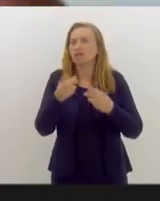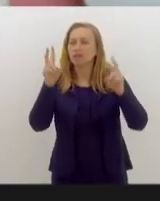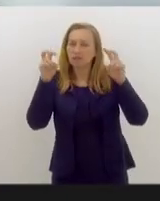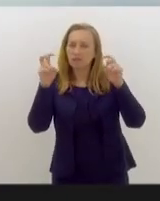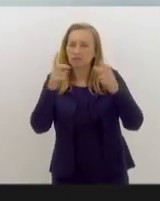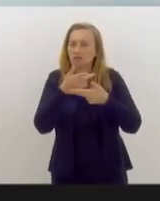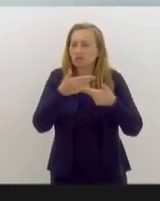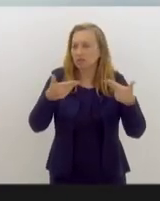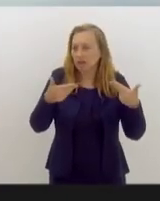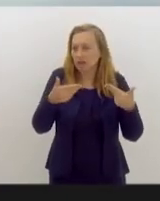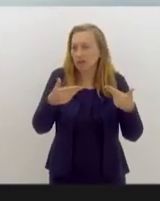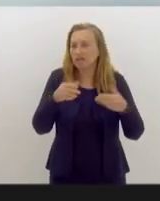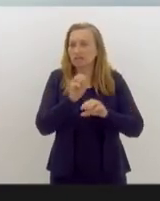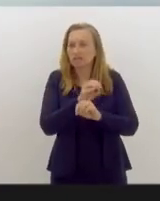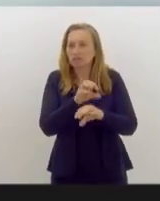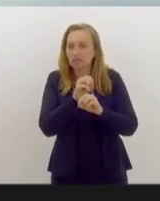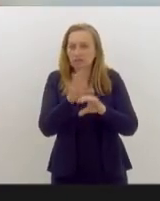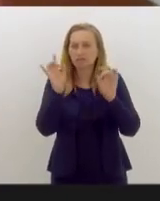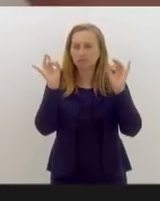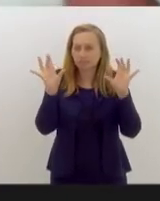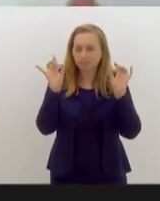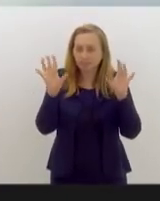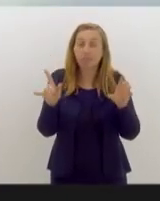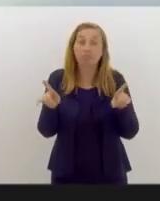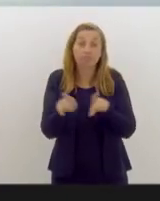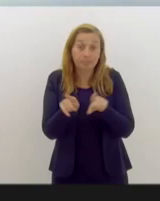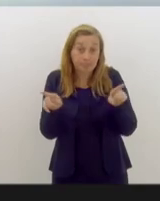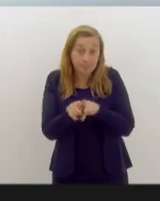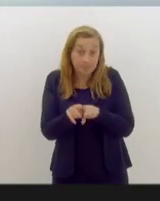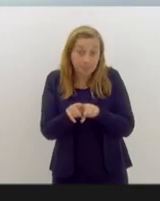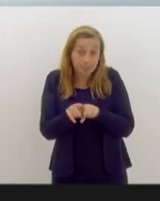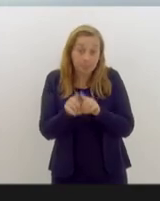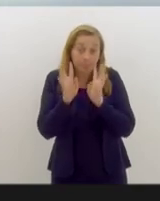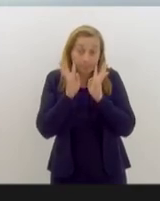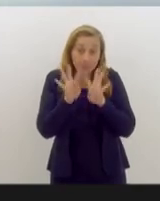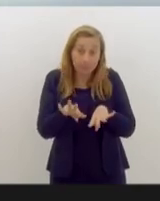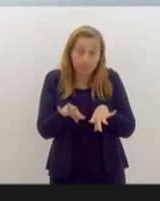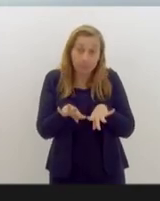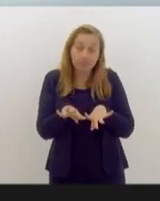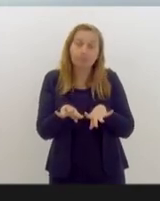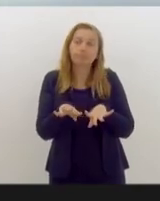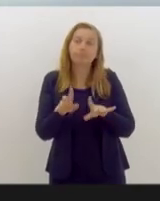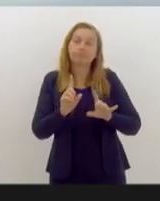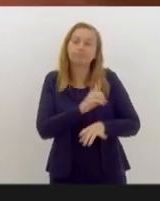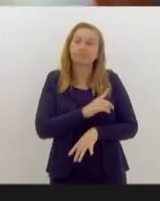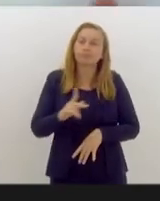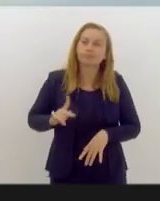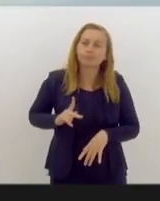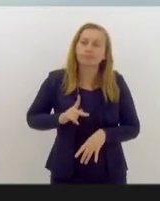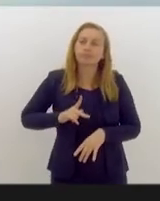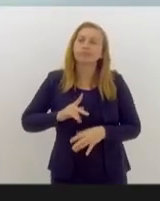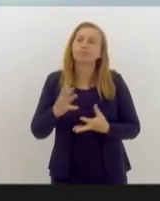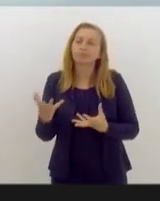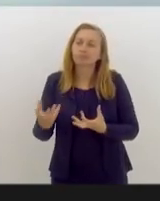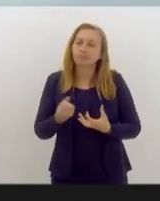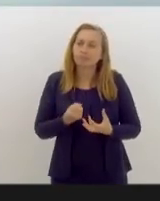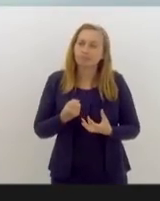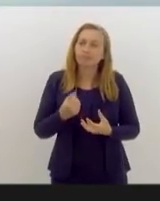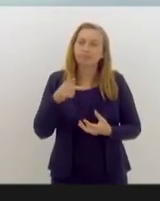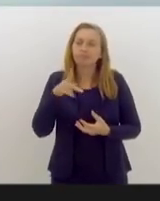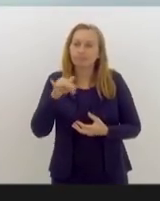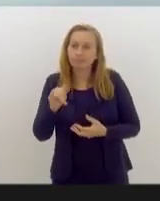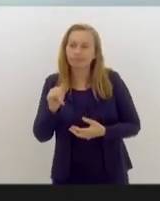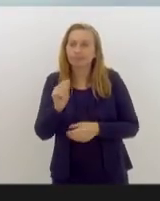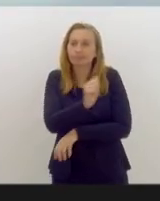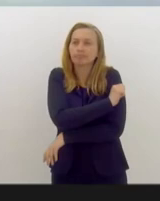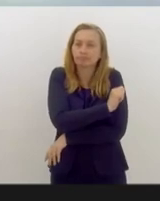referi, a temas da educação especial, que também tem chamado bastante atenção na Defensoria Pública, que recebe, né, os pais desses